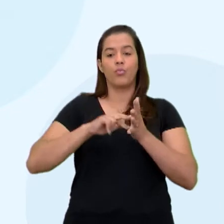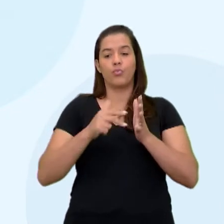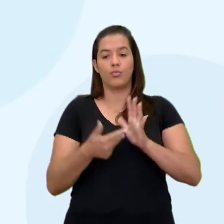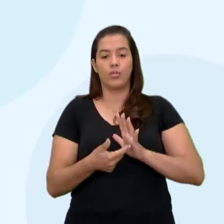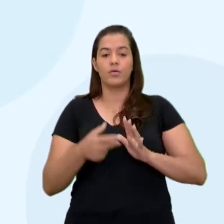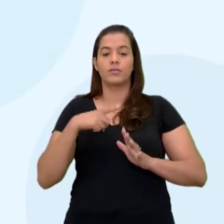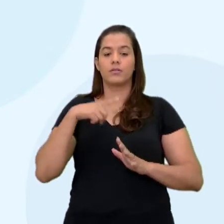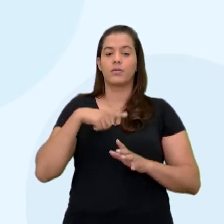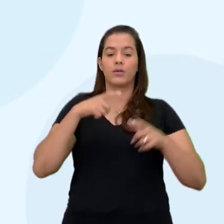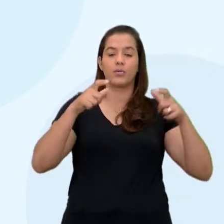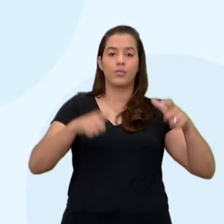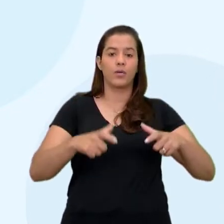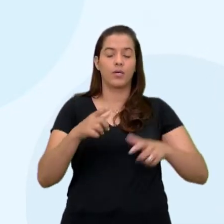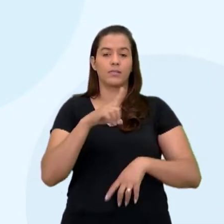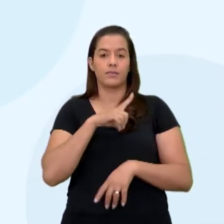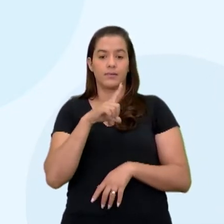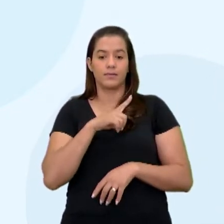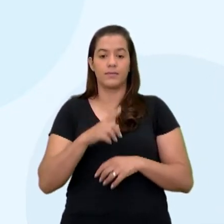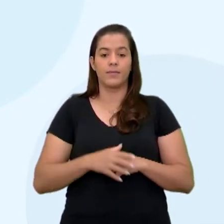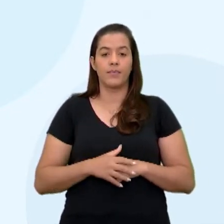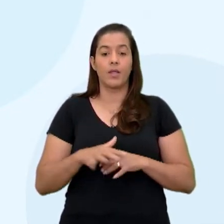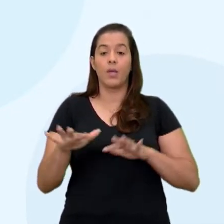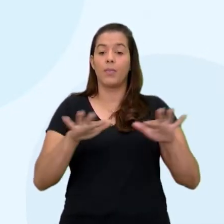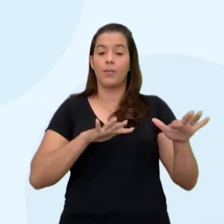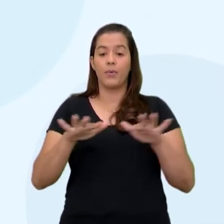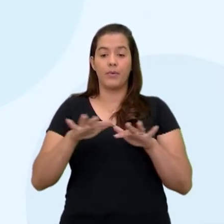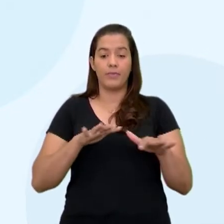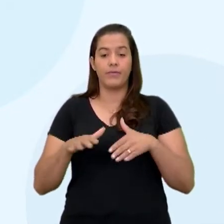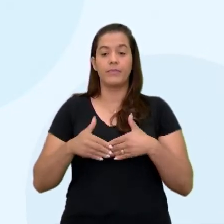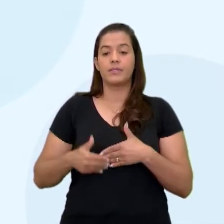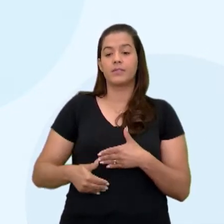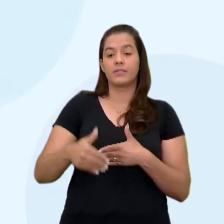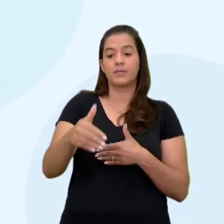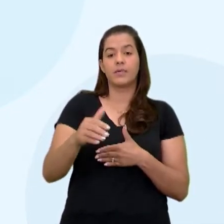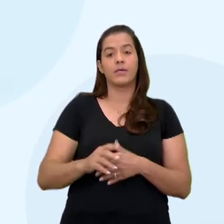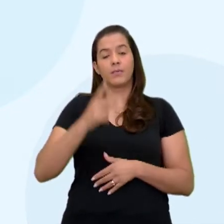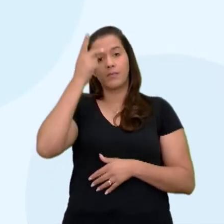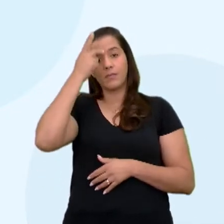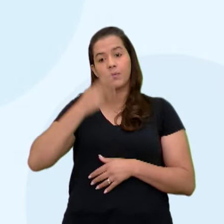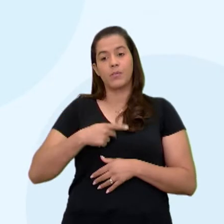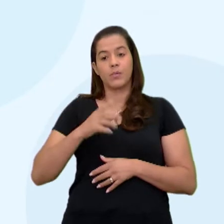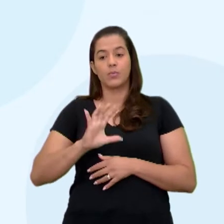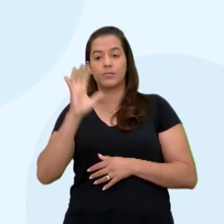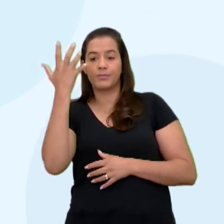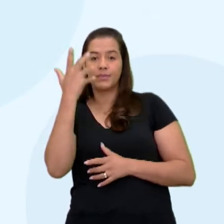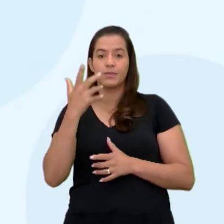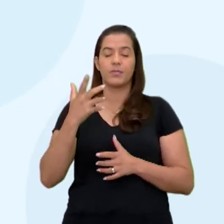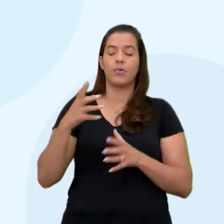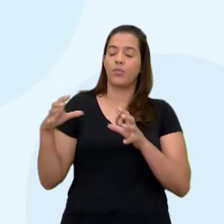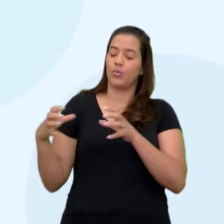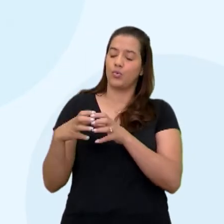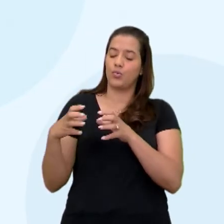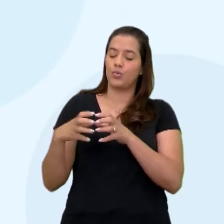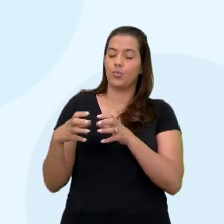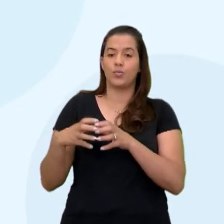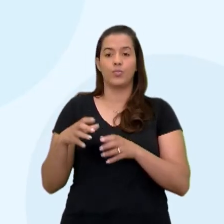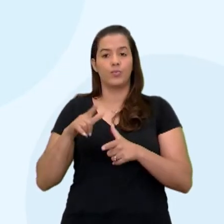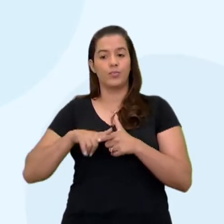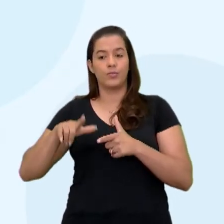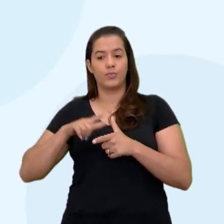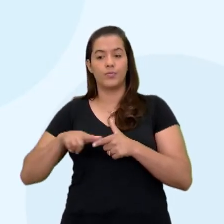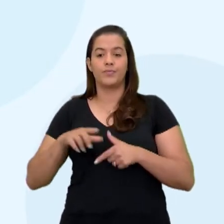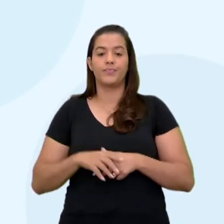lugar ao qual habita. Movimento que decorre de uma crise pessoal ou coletiva. Tal